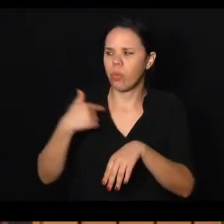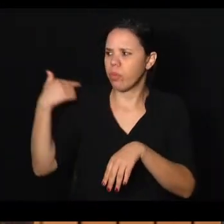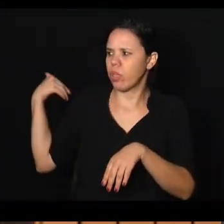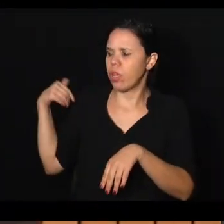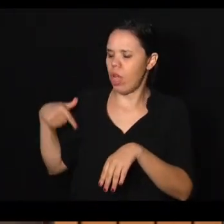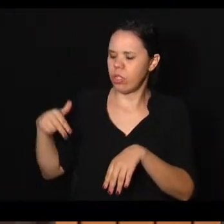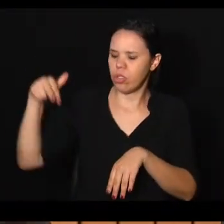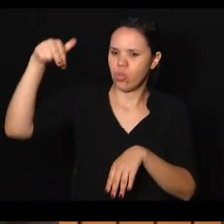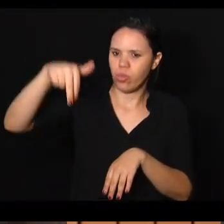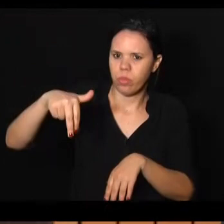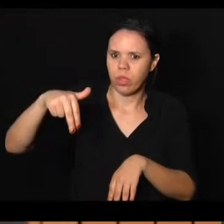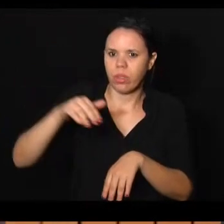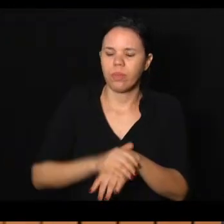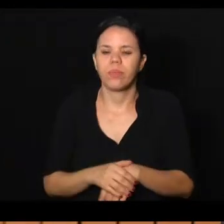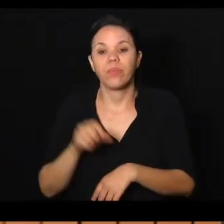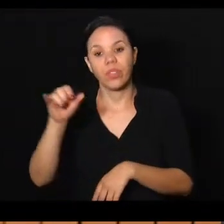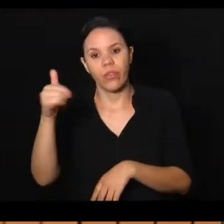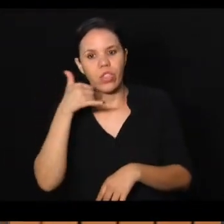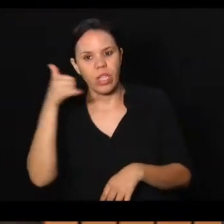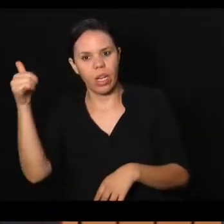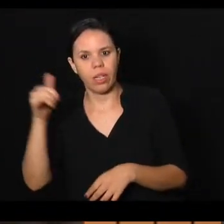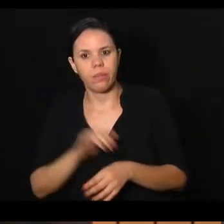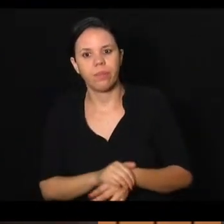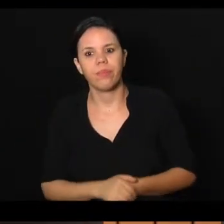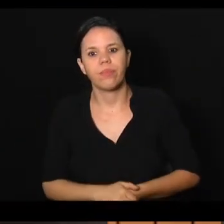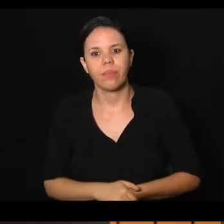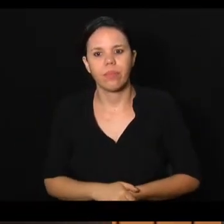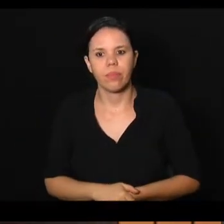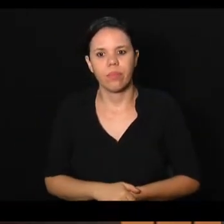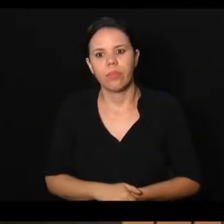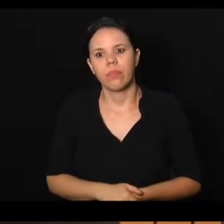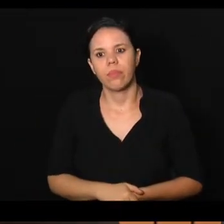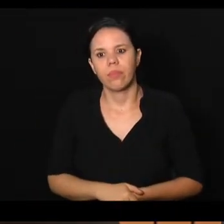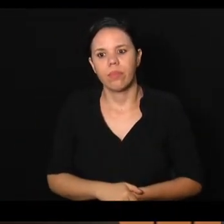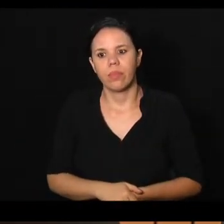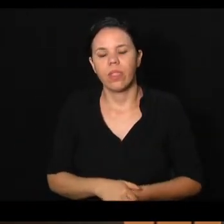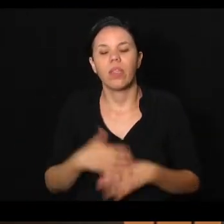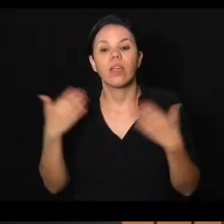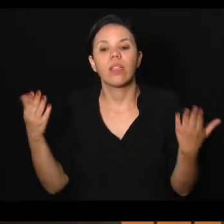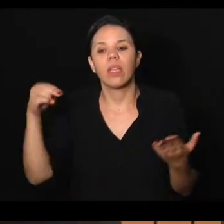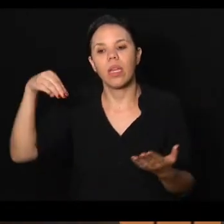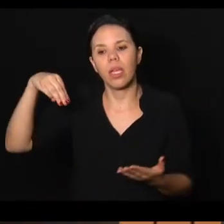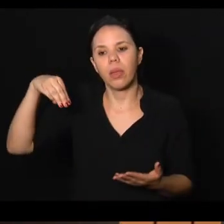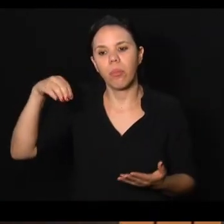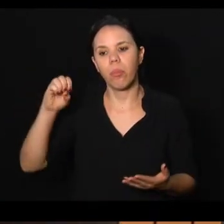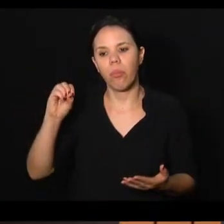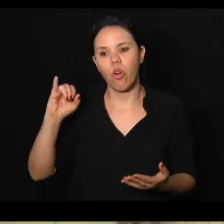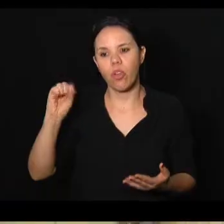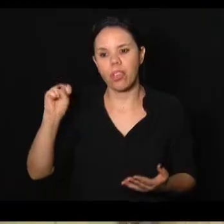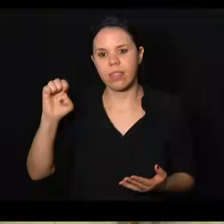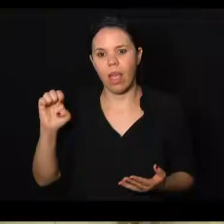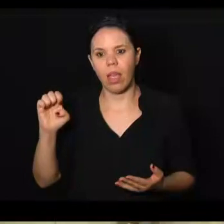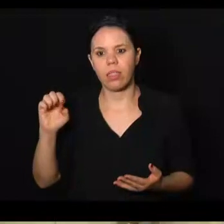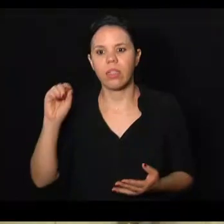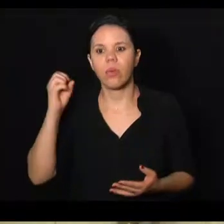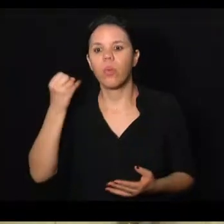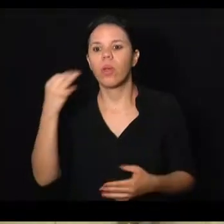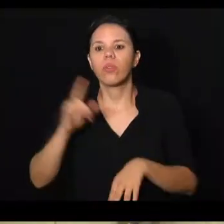subir aqui. Se você ligar, o Moisés. Cadê Moisés? Quanto tempo você ficou no telefone